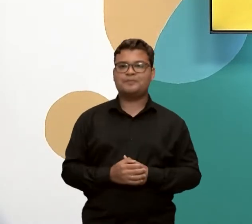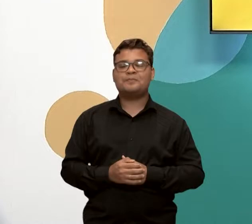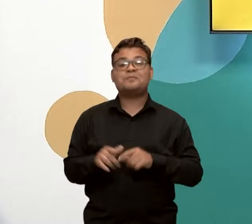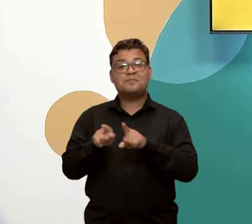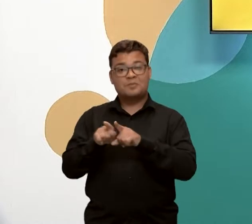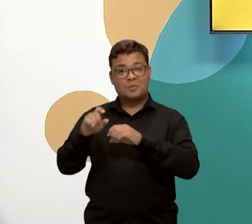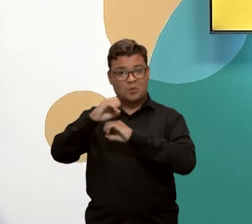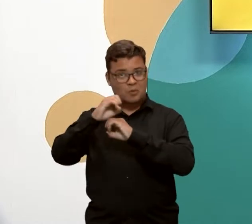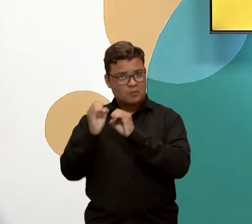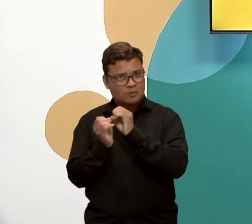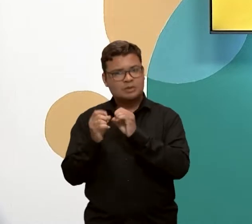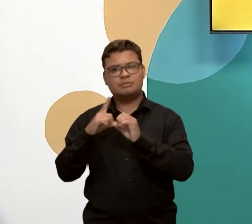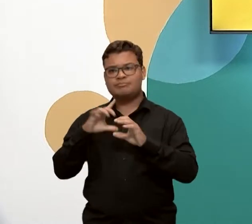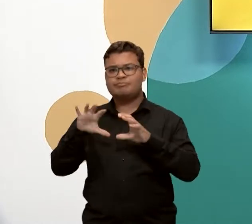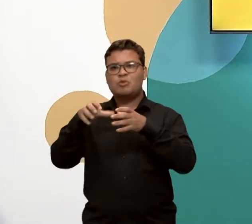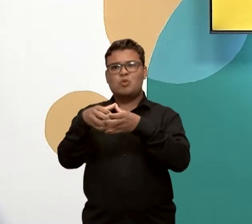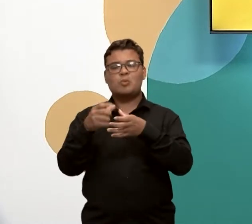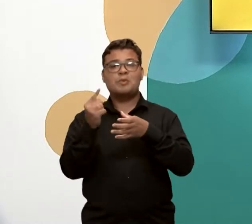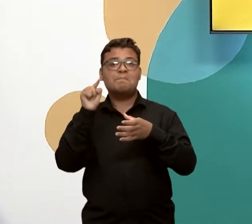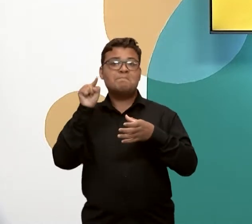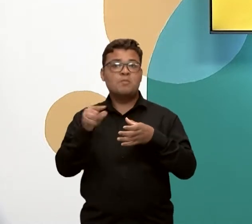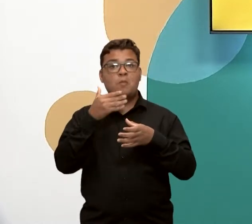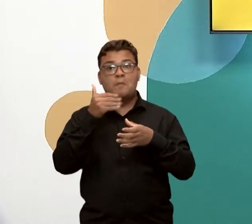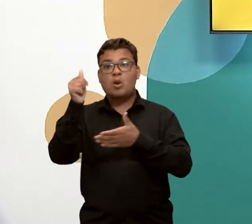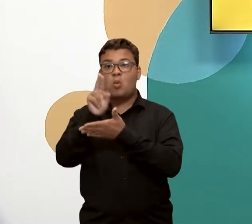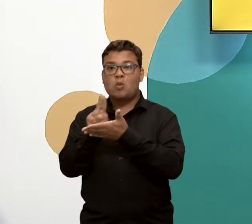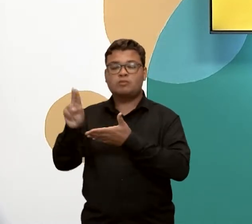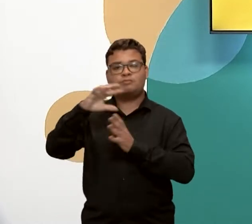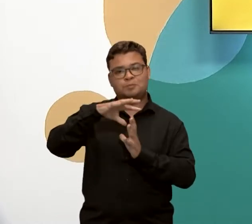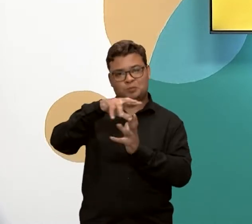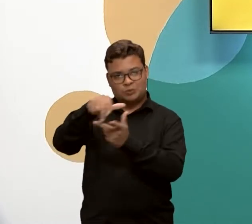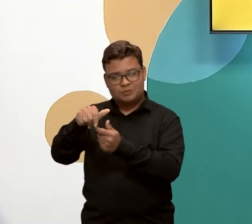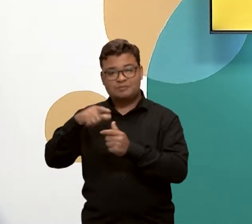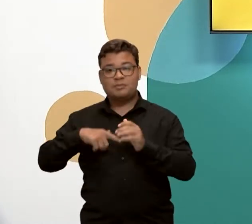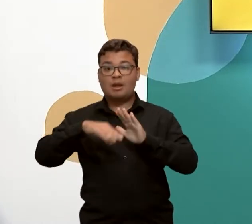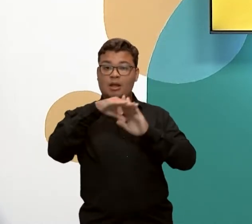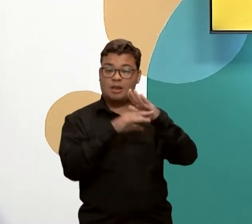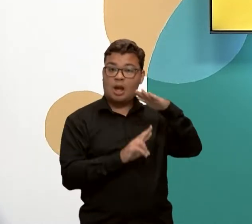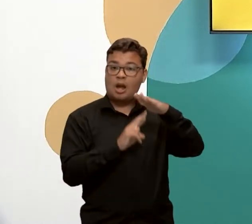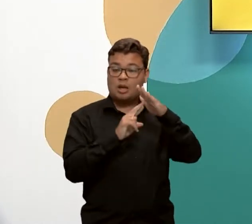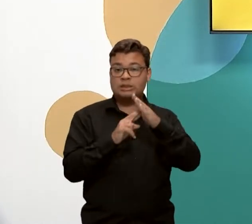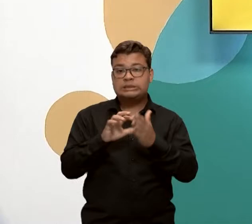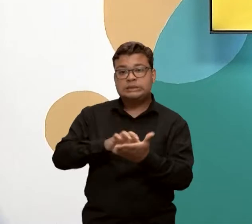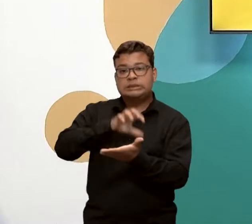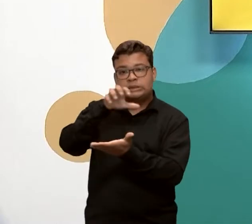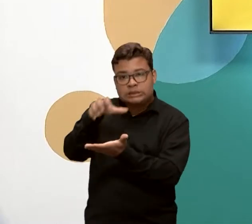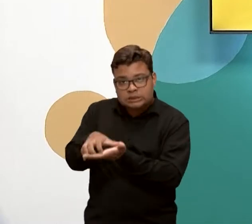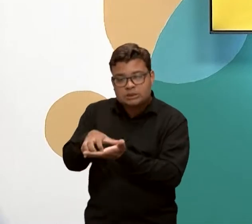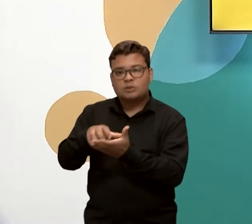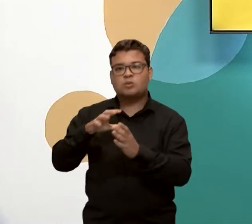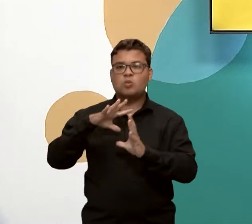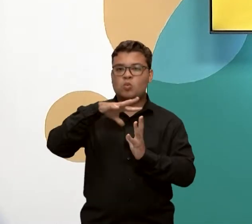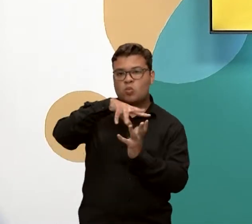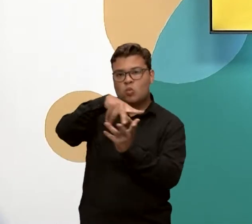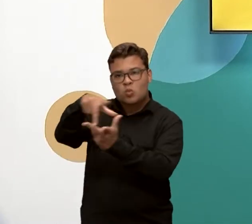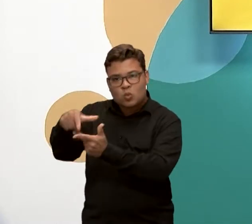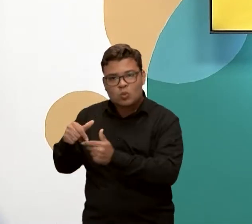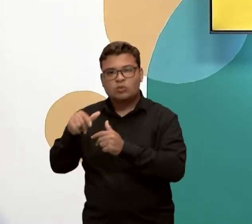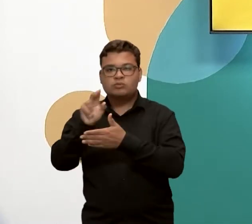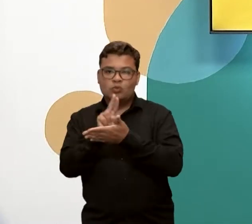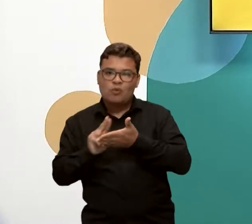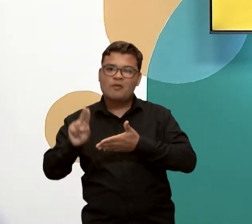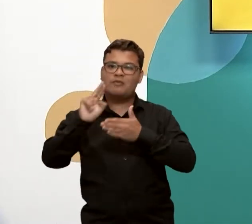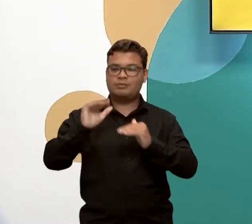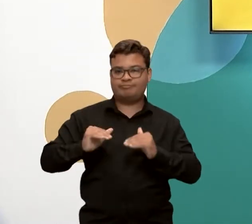melhores universidades do mundo, na lista do Center for World University Rankings. São duas mostras